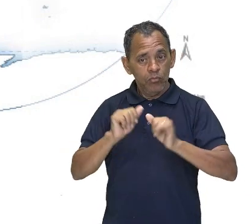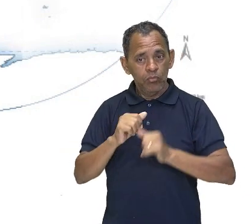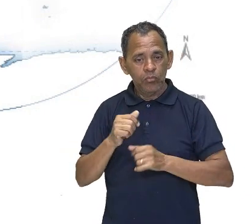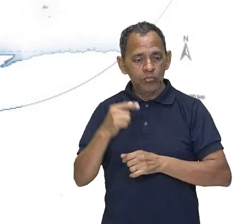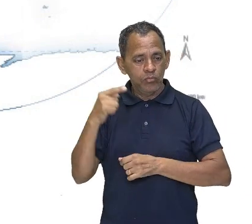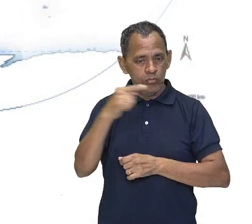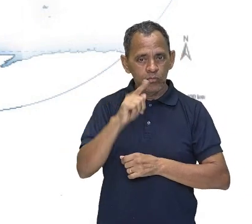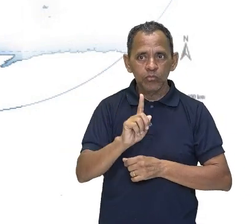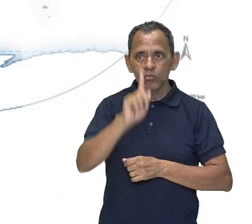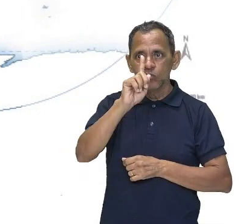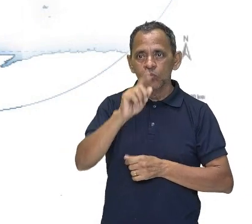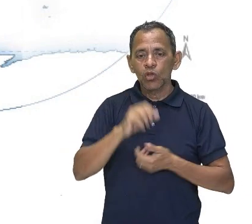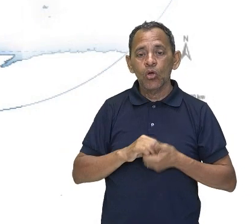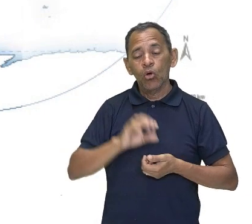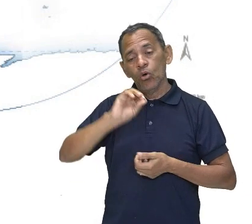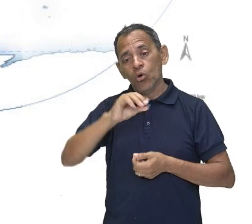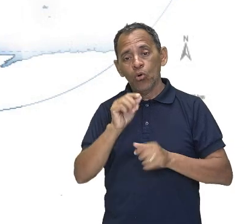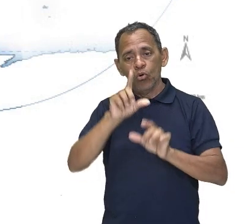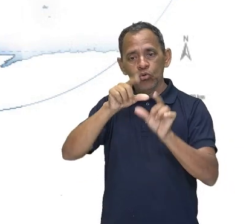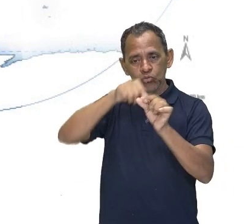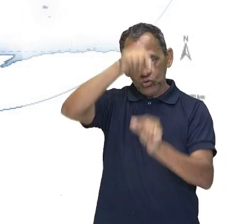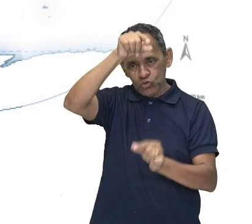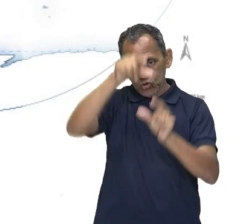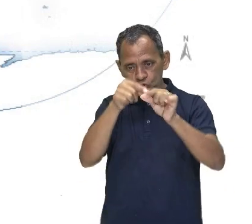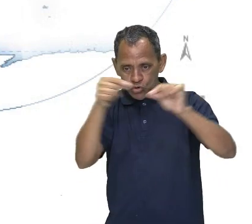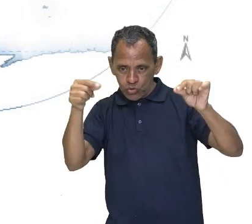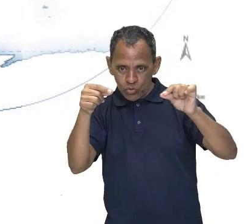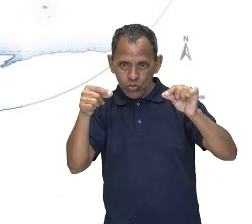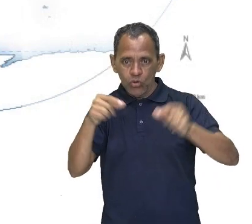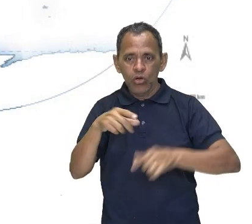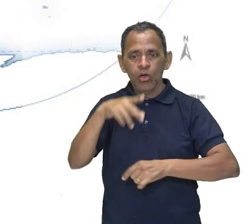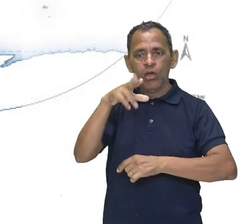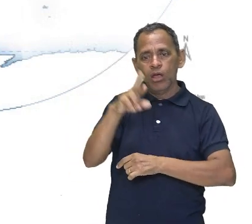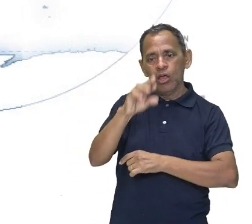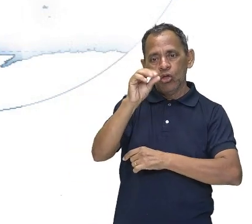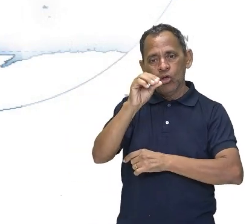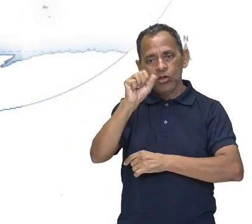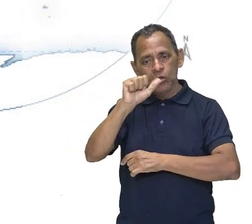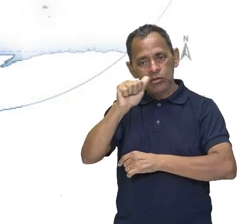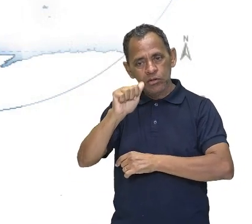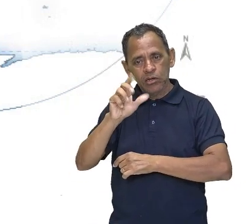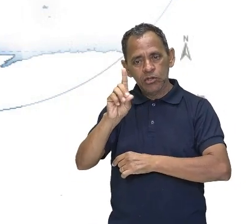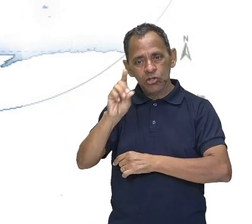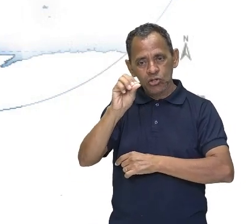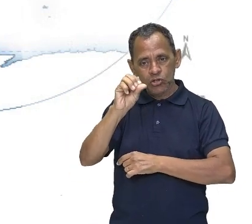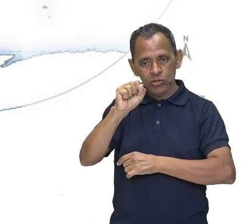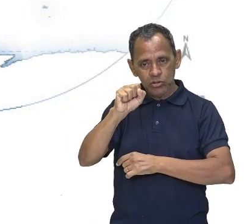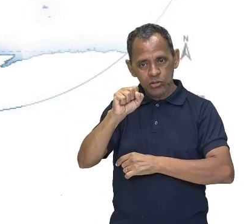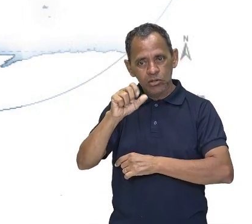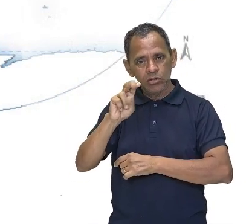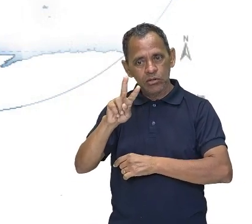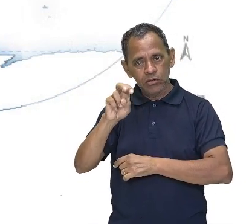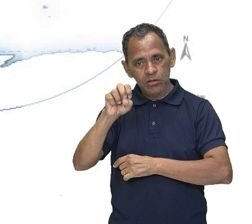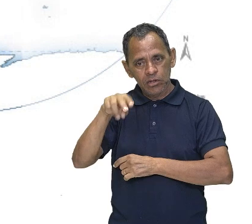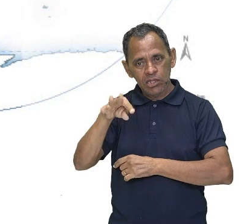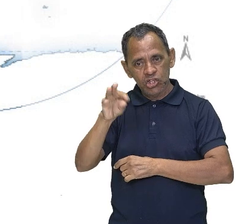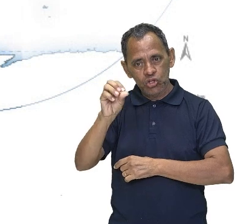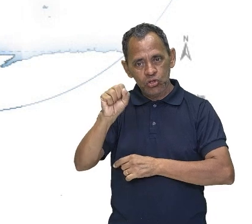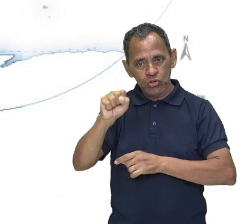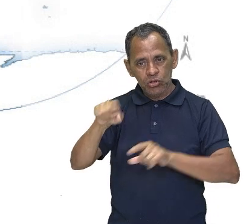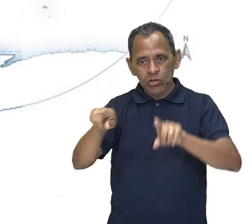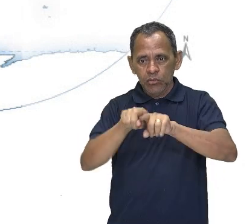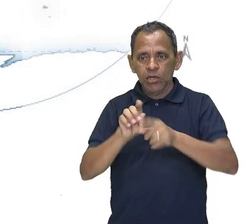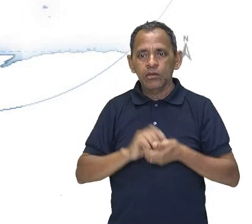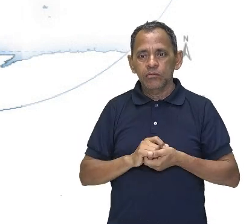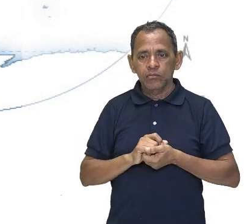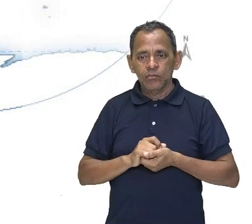pela rosa dos ventos também. Como eu já falei para vocês, o nosso mapa, a orientação, ela se dá a partir de uma seta. E eu